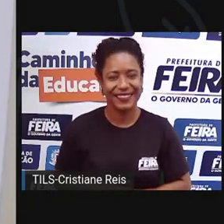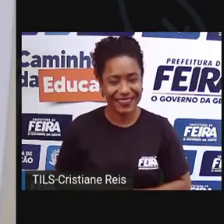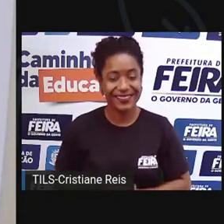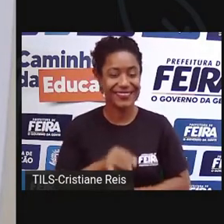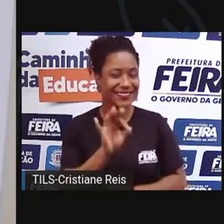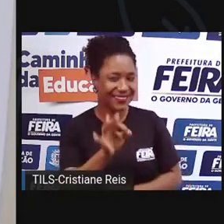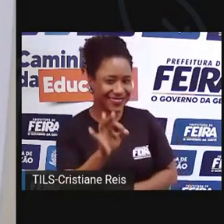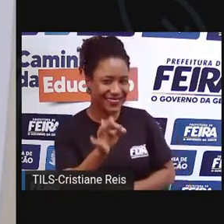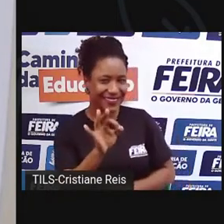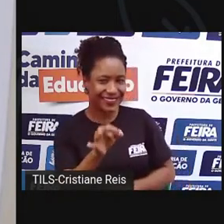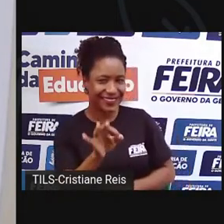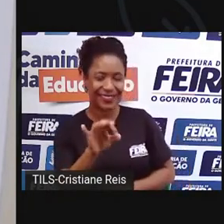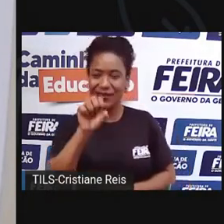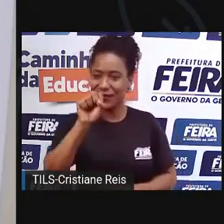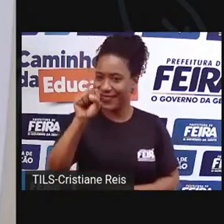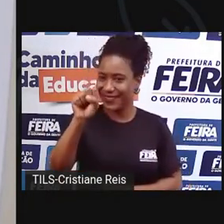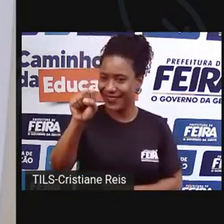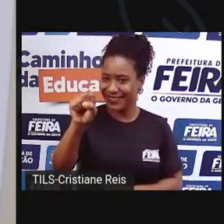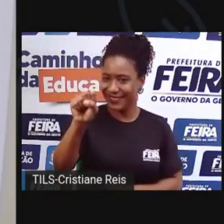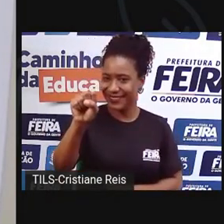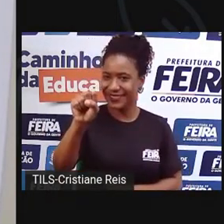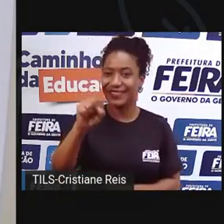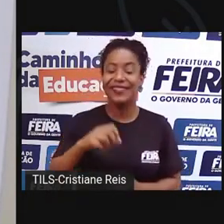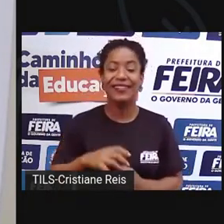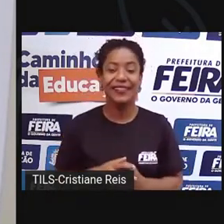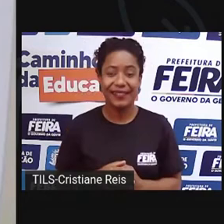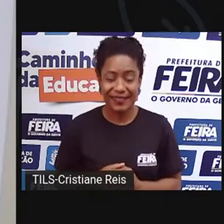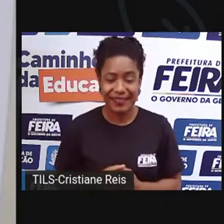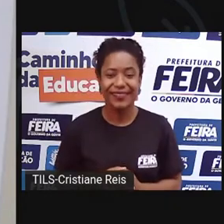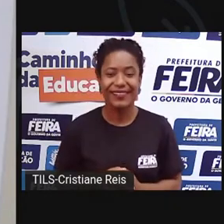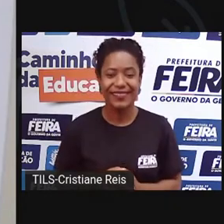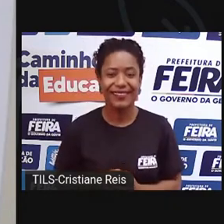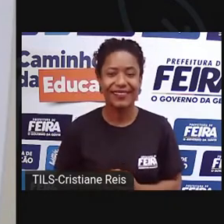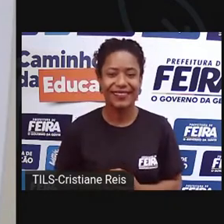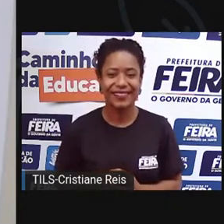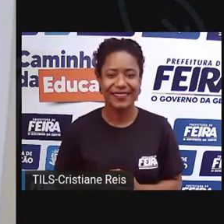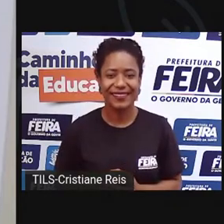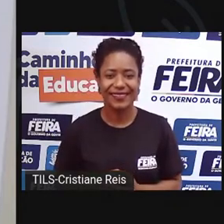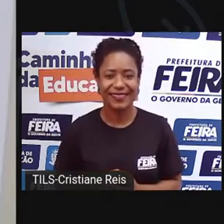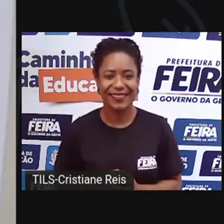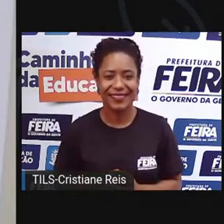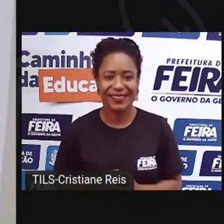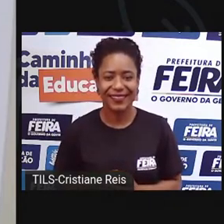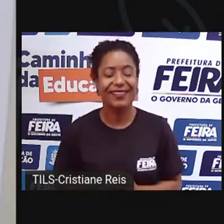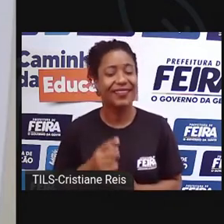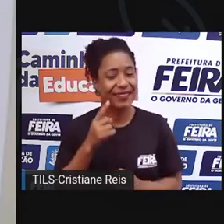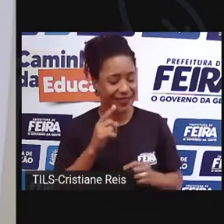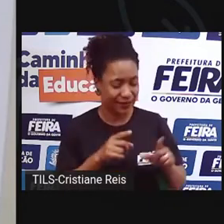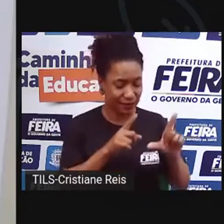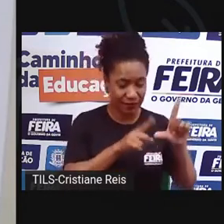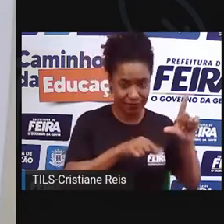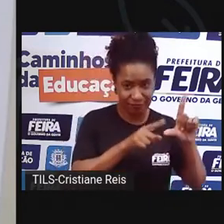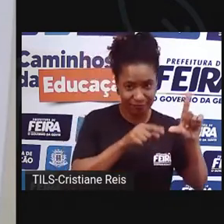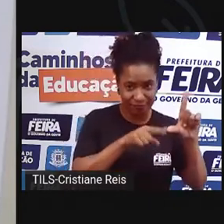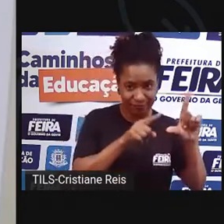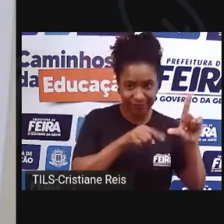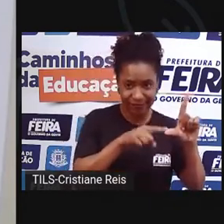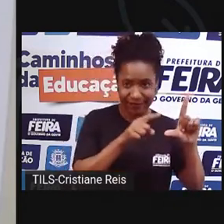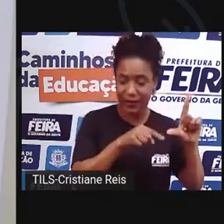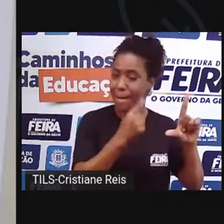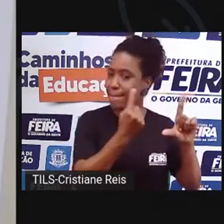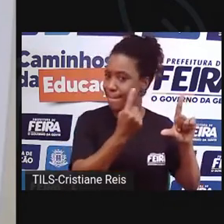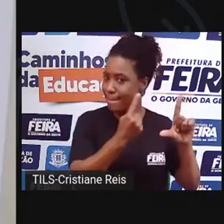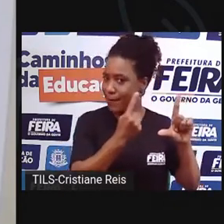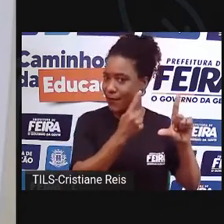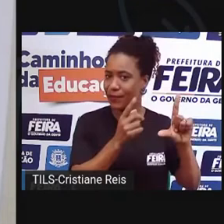Isso mesmo, meninada. Olha, então, de um lado, eu tenho as letras iniciais e